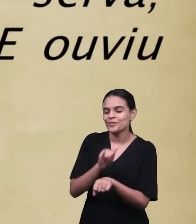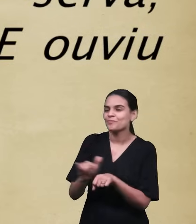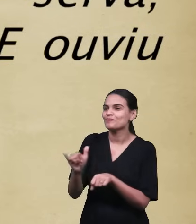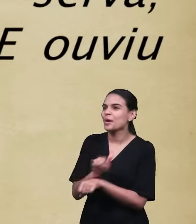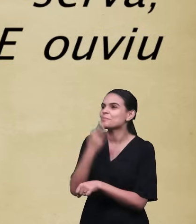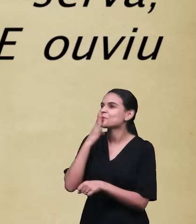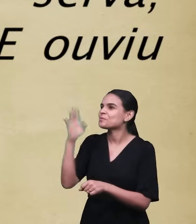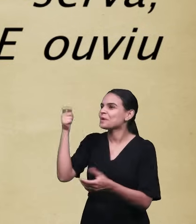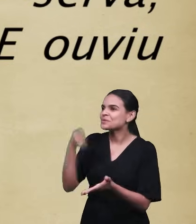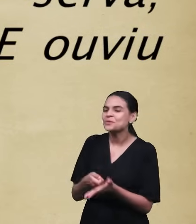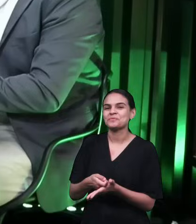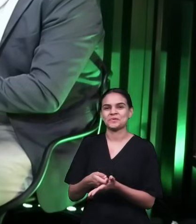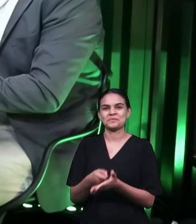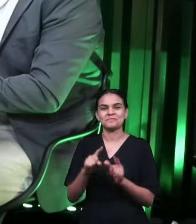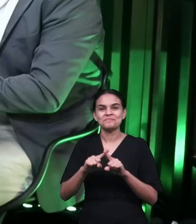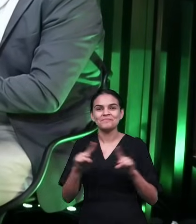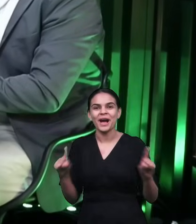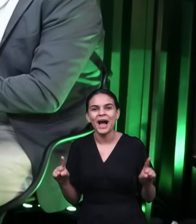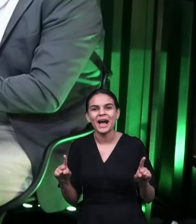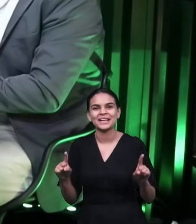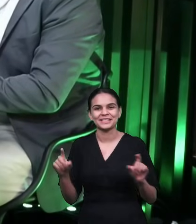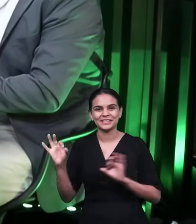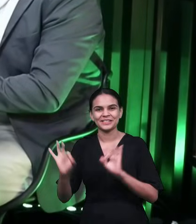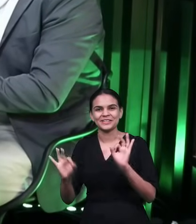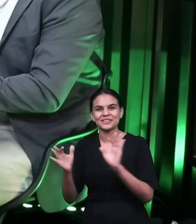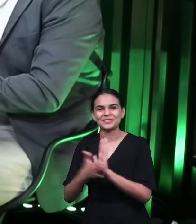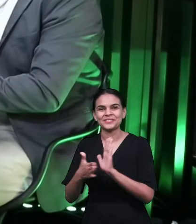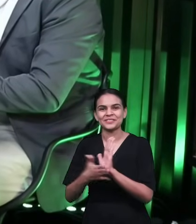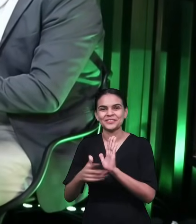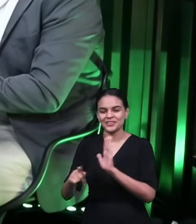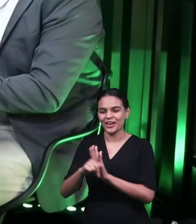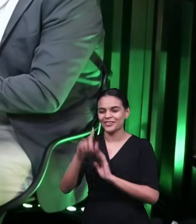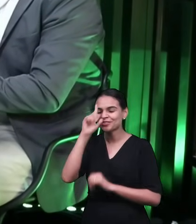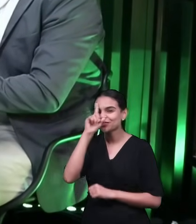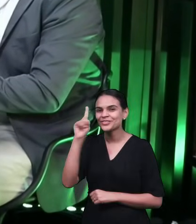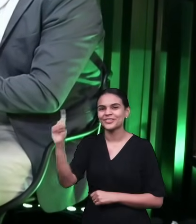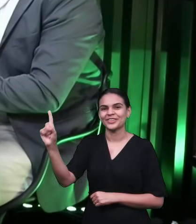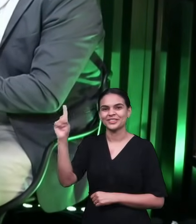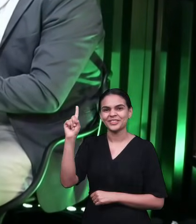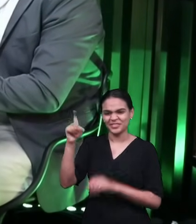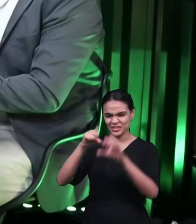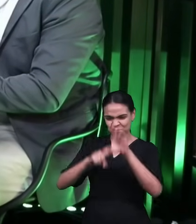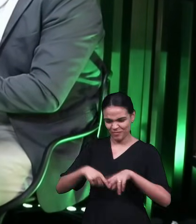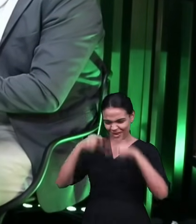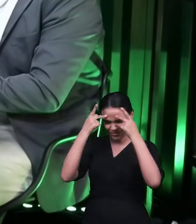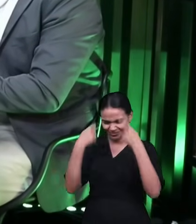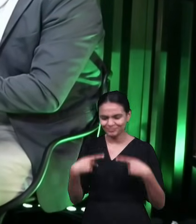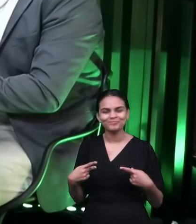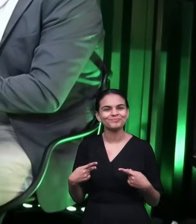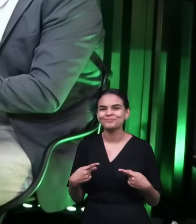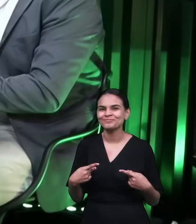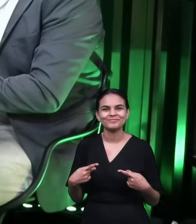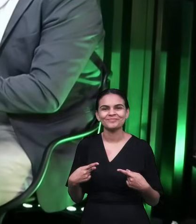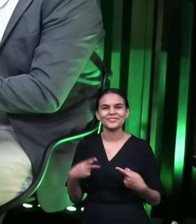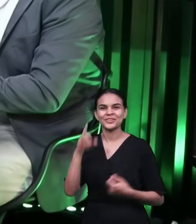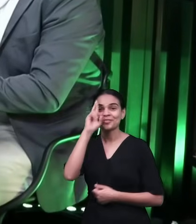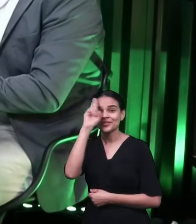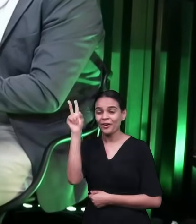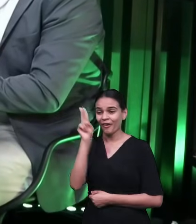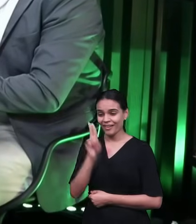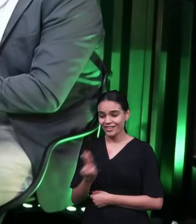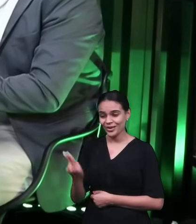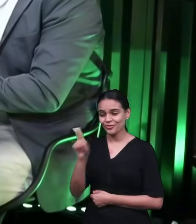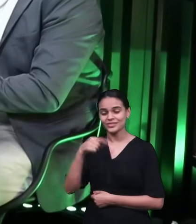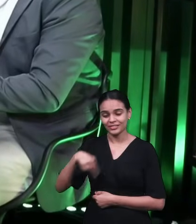Deus. E o projeto de Deus não é realizado com os nossos recursos. Nós somos um instrumento nas mãos do Senhor